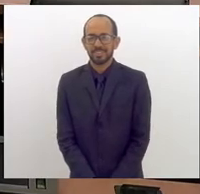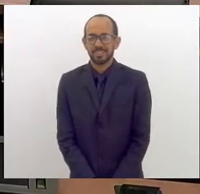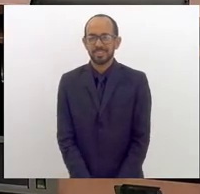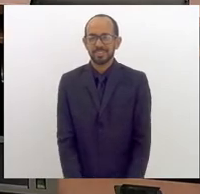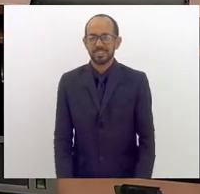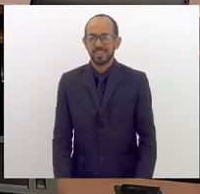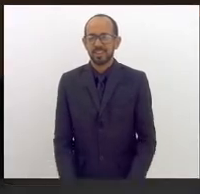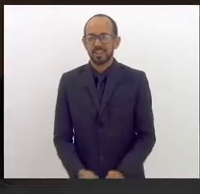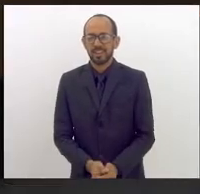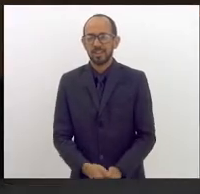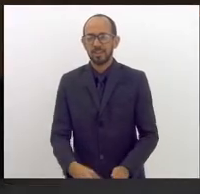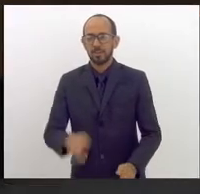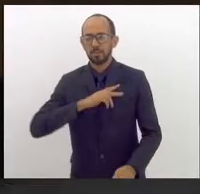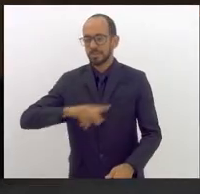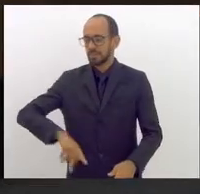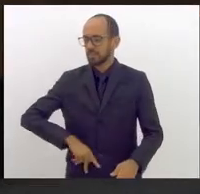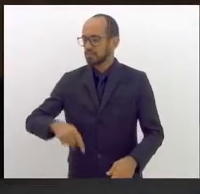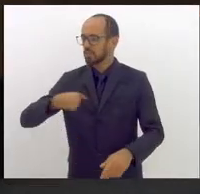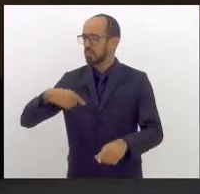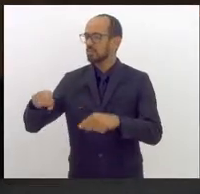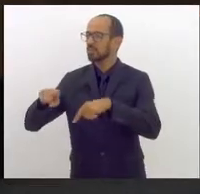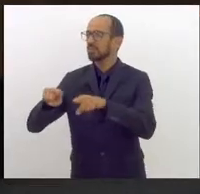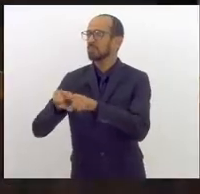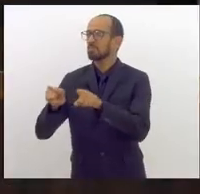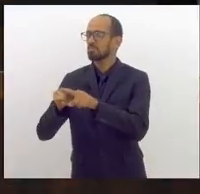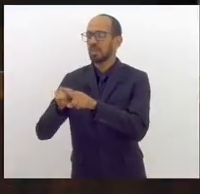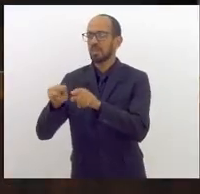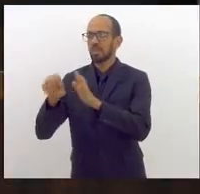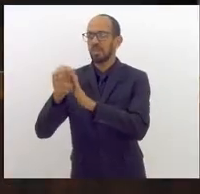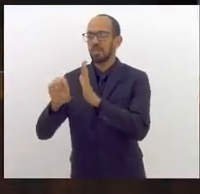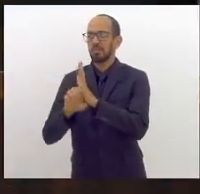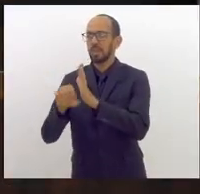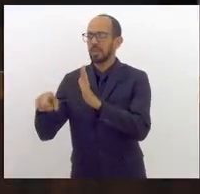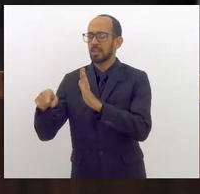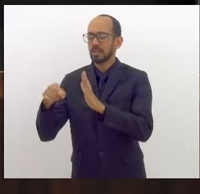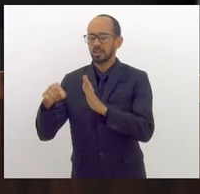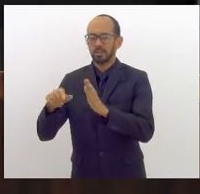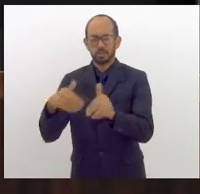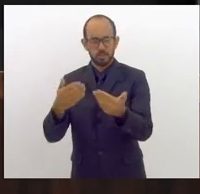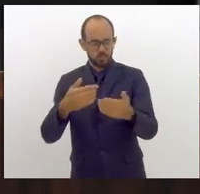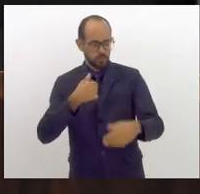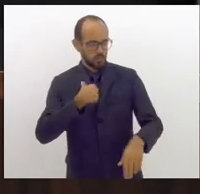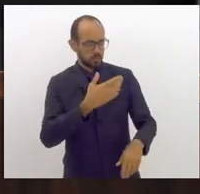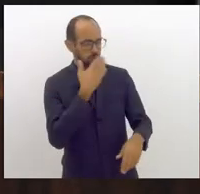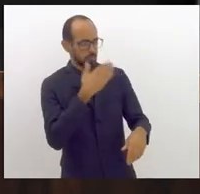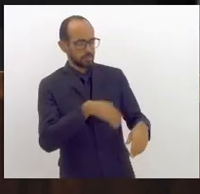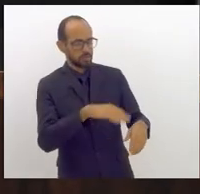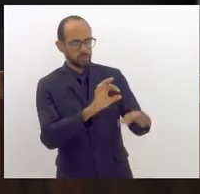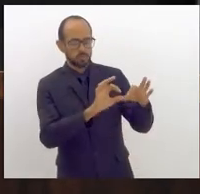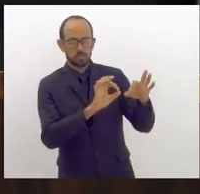é presidente Eu também sou autor de emenda então a presidência chama os trabalhos à ordem